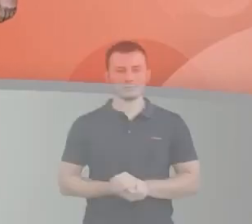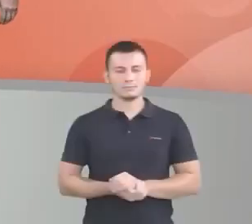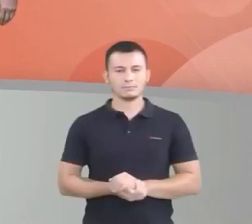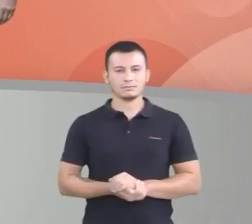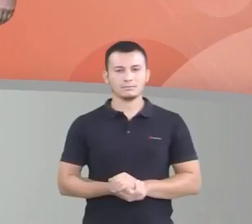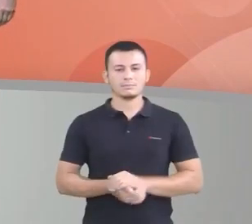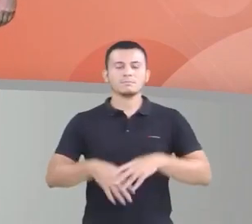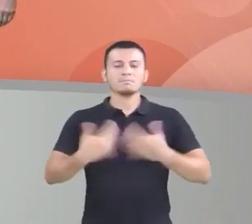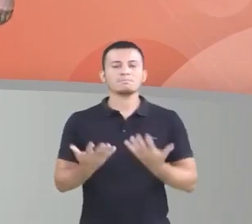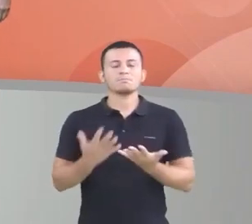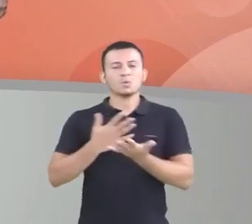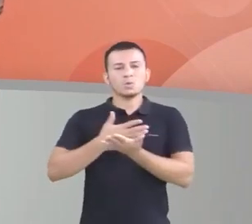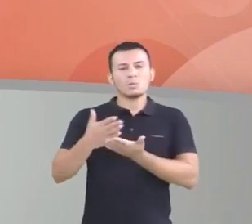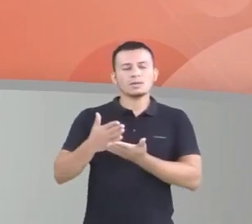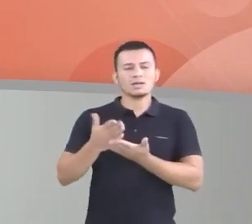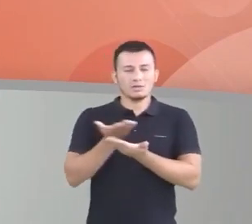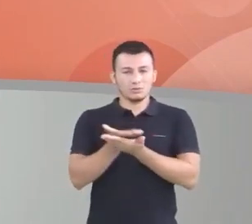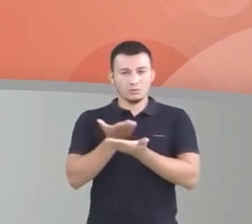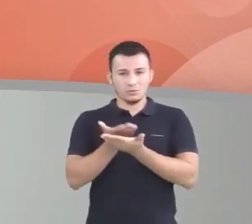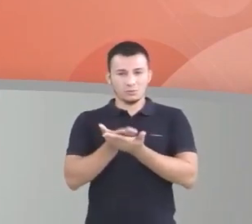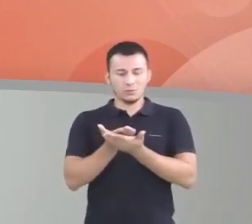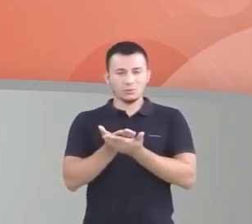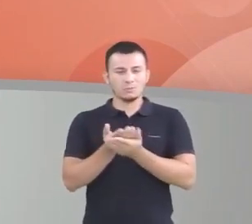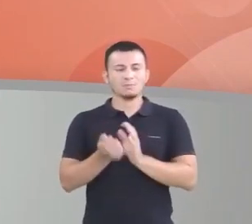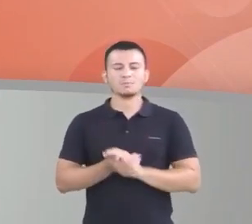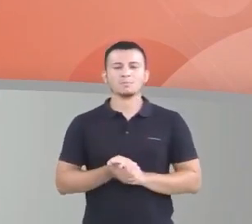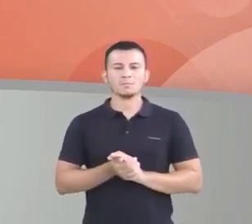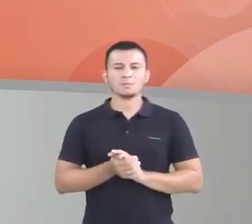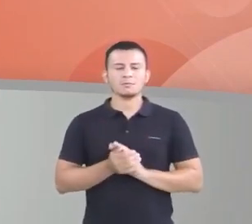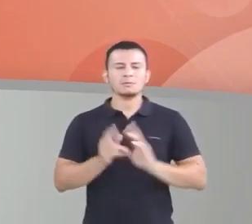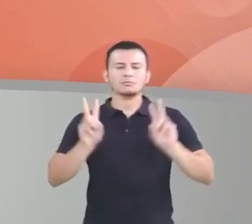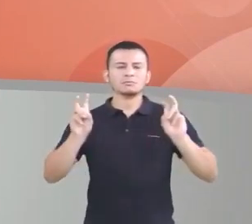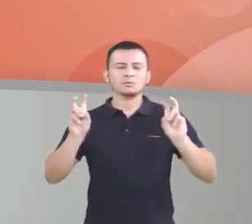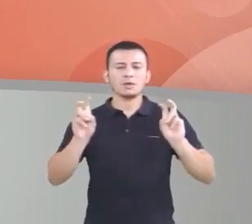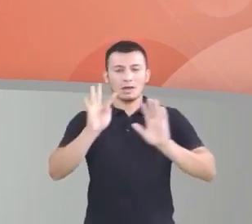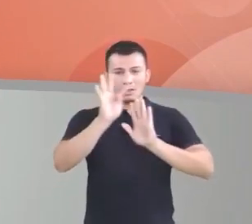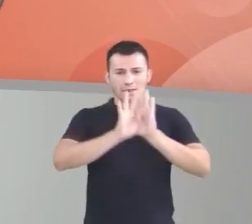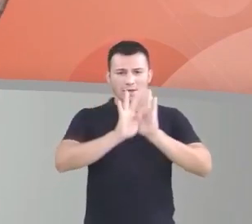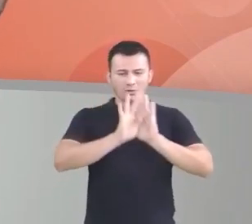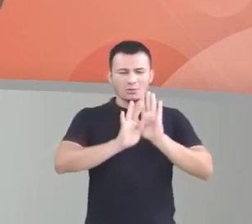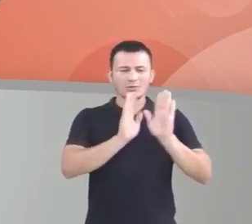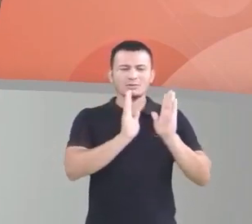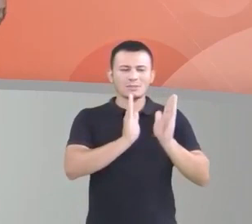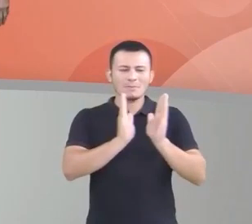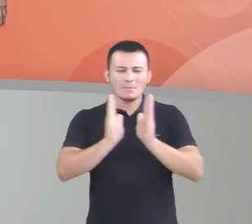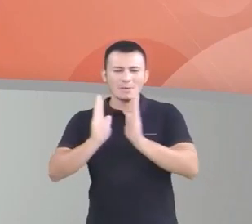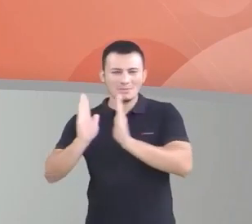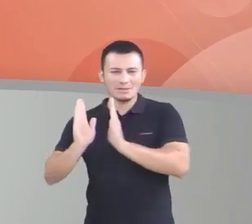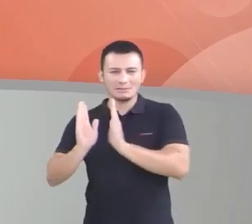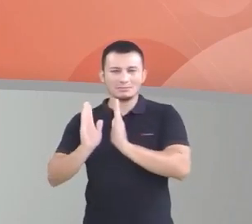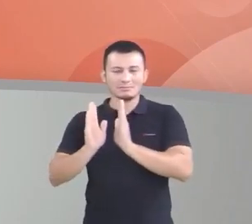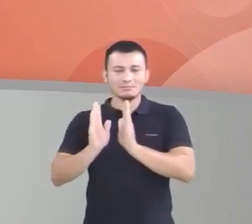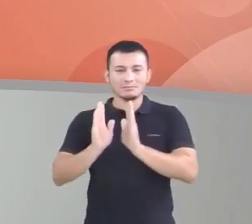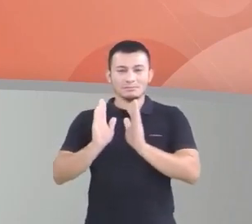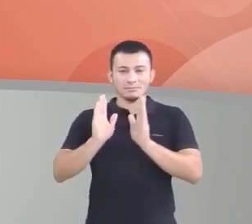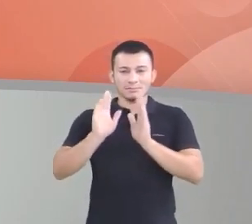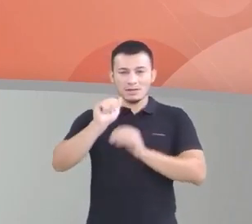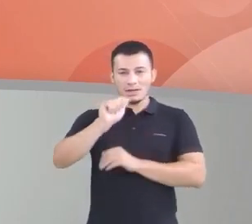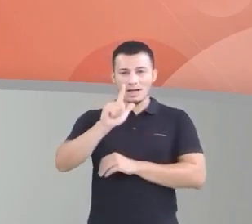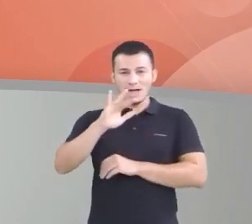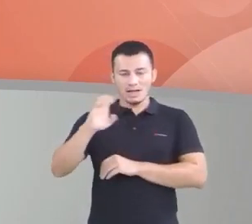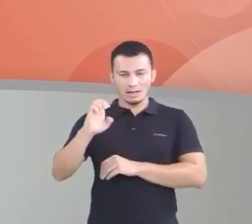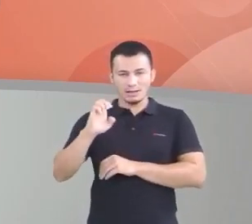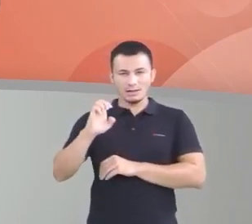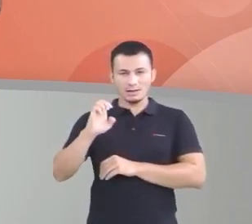Bom, para a gente começar a nossa aula de hoje, nós vamos trabalhar um trecho do livro Alice no País das Maravilhas. É o capítulo 1,